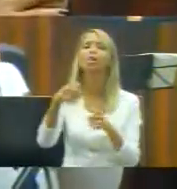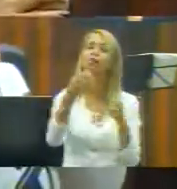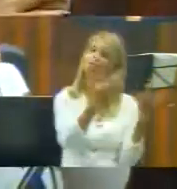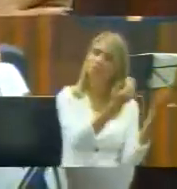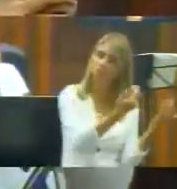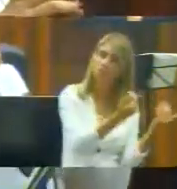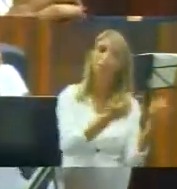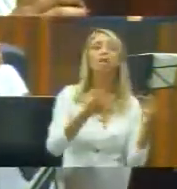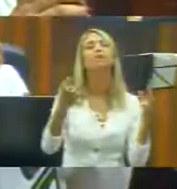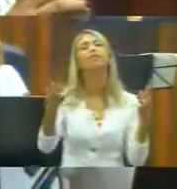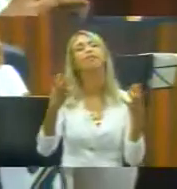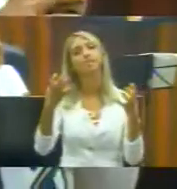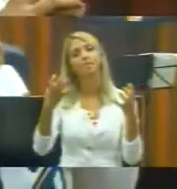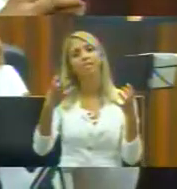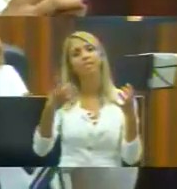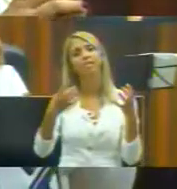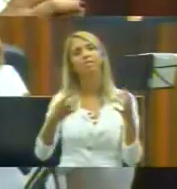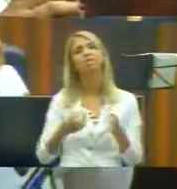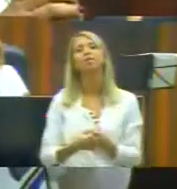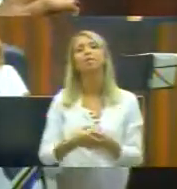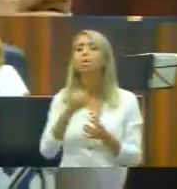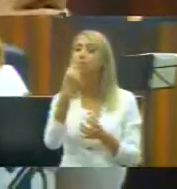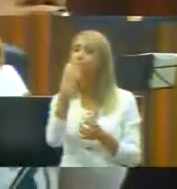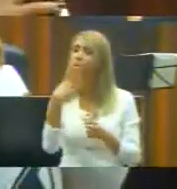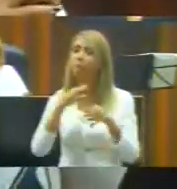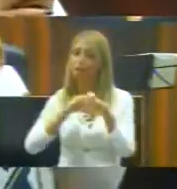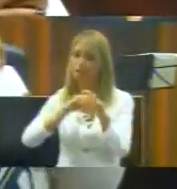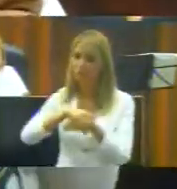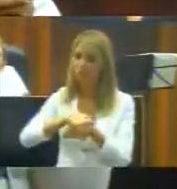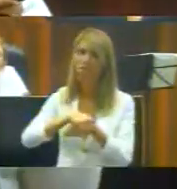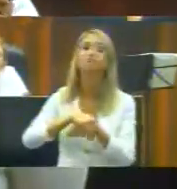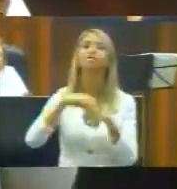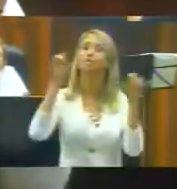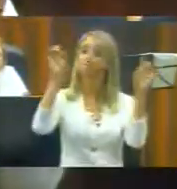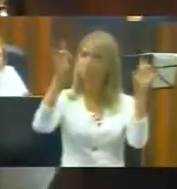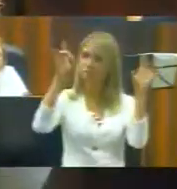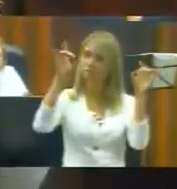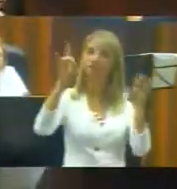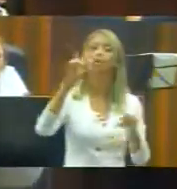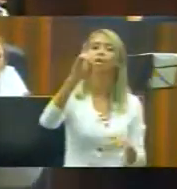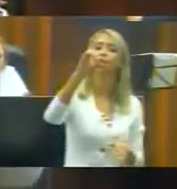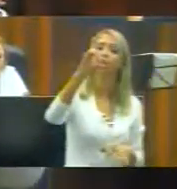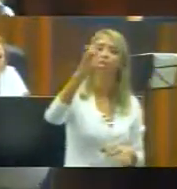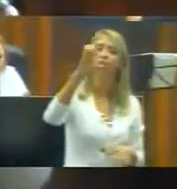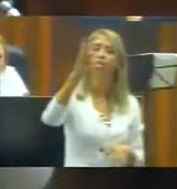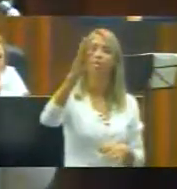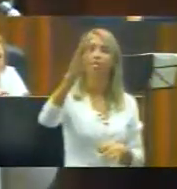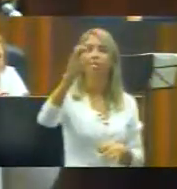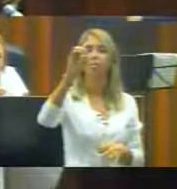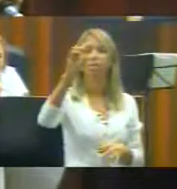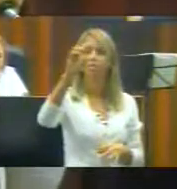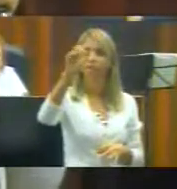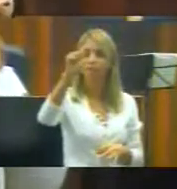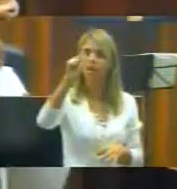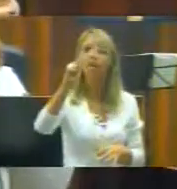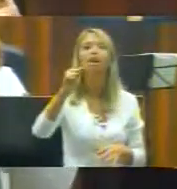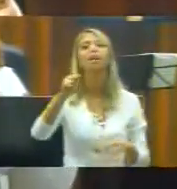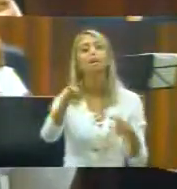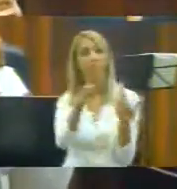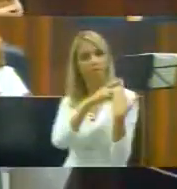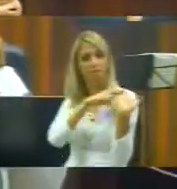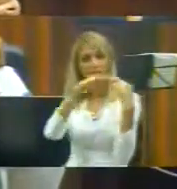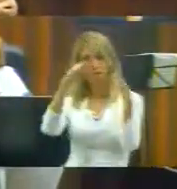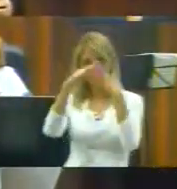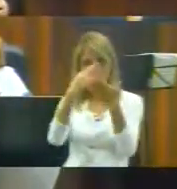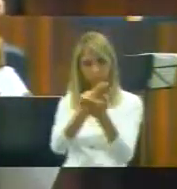o boa noite especial à Débora, de Edilson Duarte, e dizer para ela que esse friozinho que sente na barriga